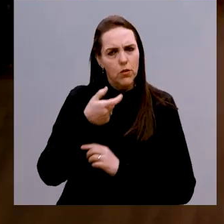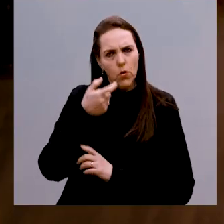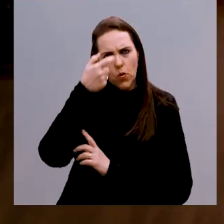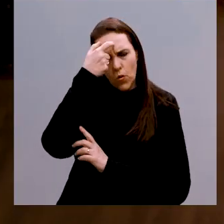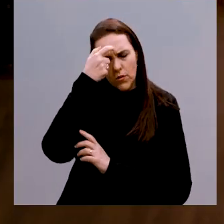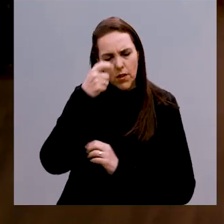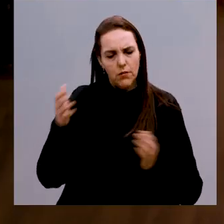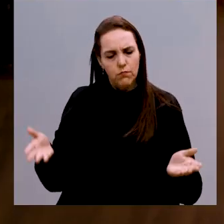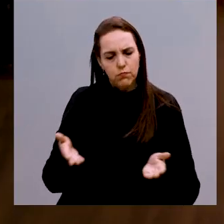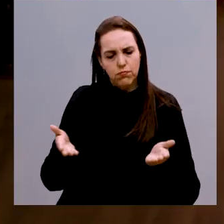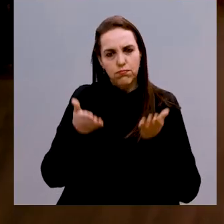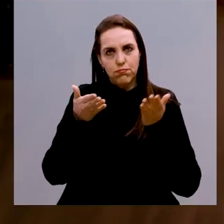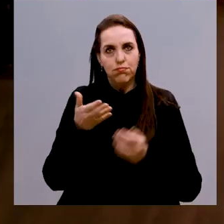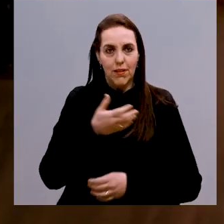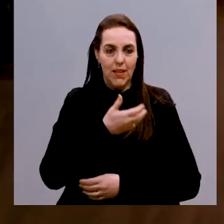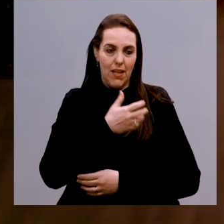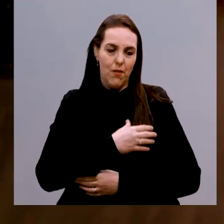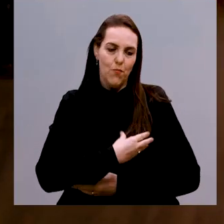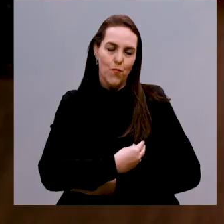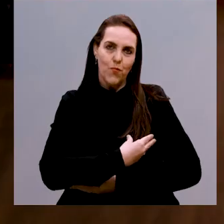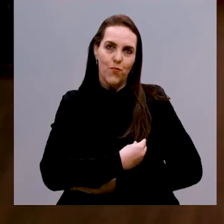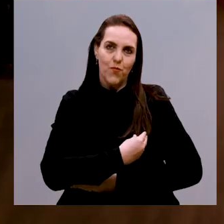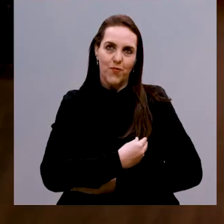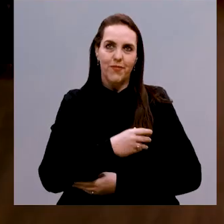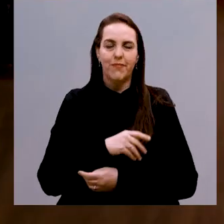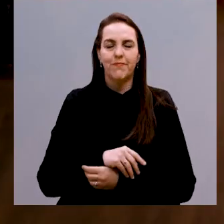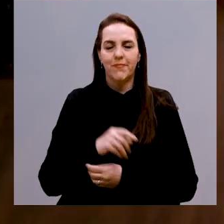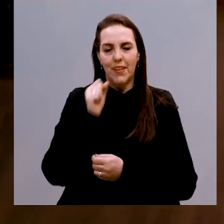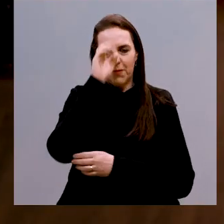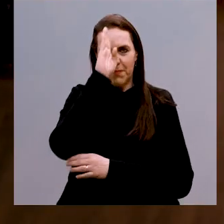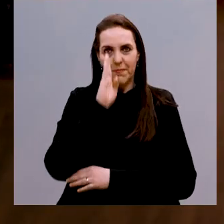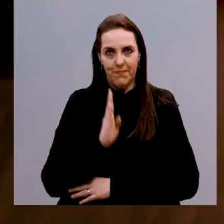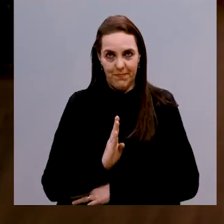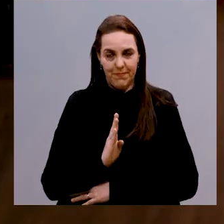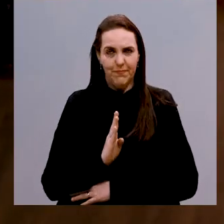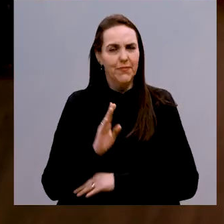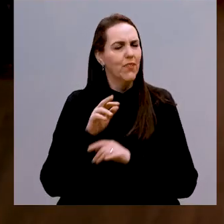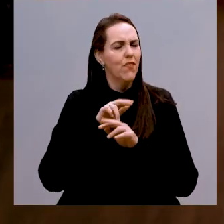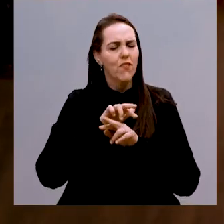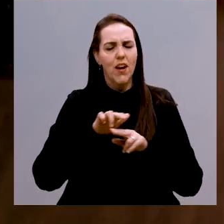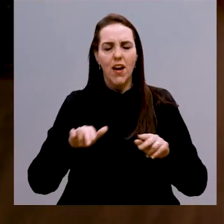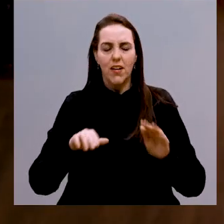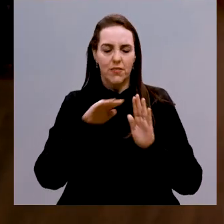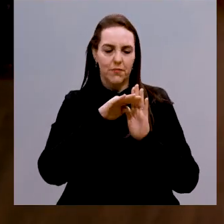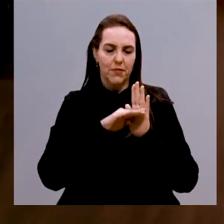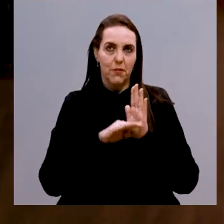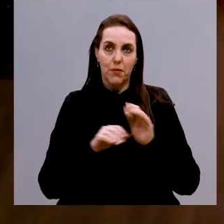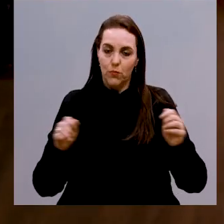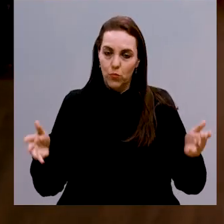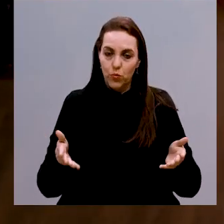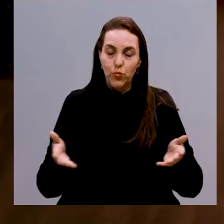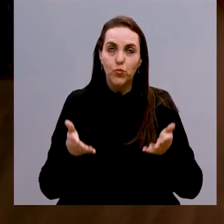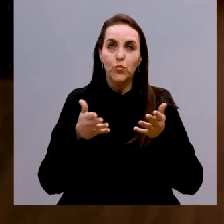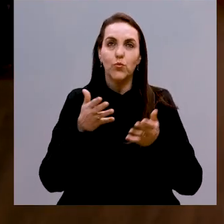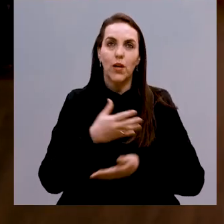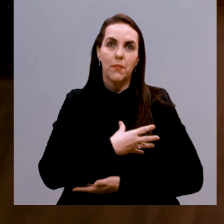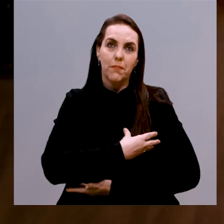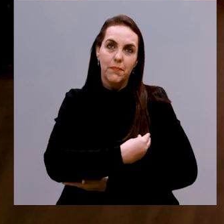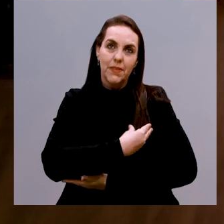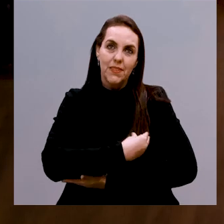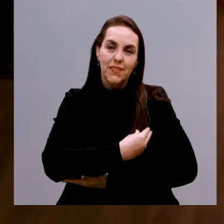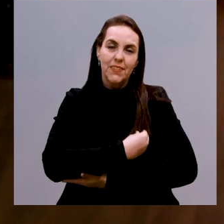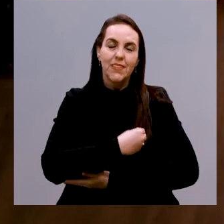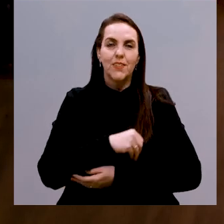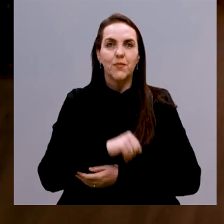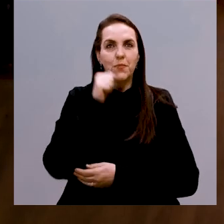e incentivo ao aleitamento materno aqui no Brasil. São diversas campanhas de incentivo à amamentação,